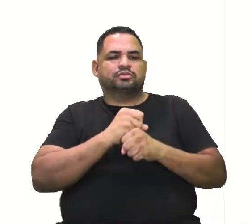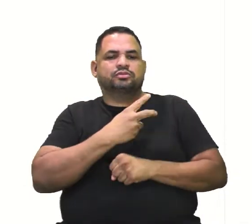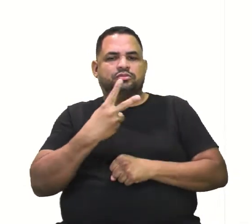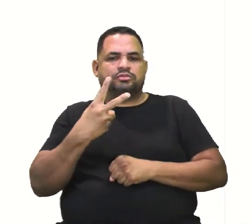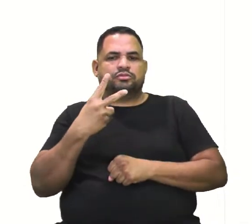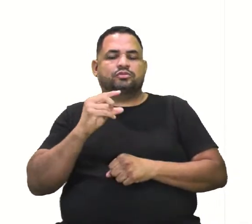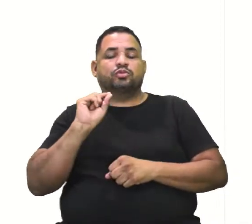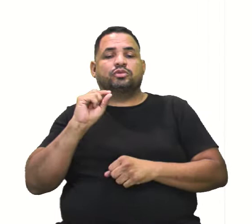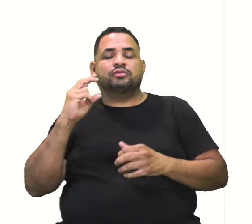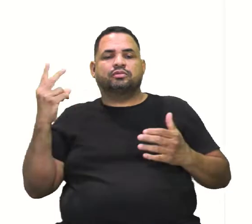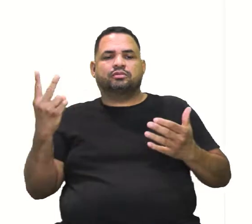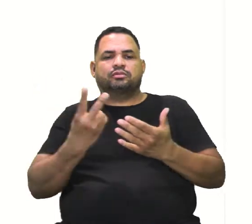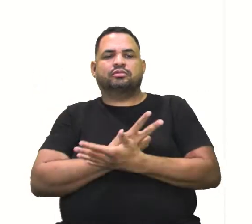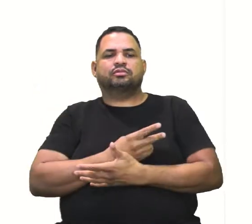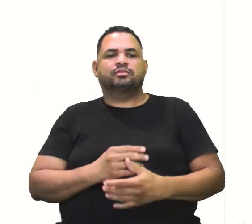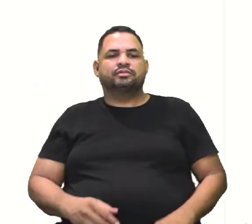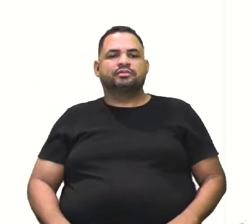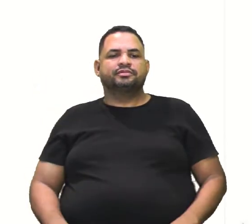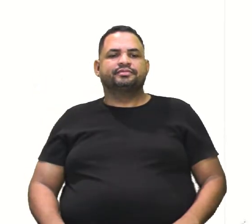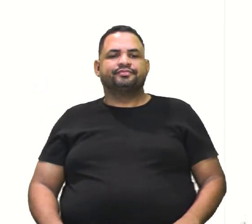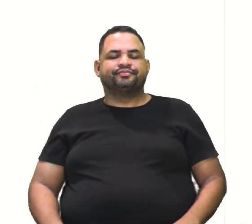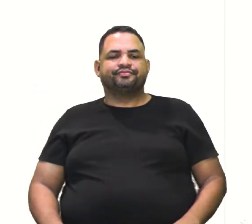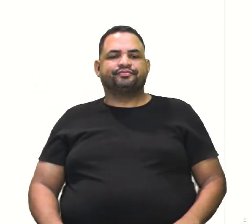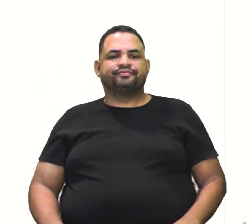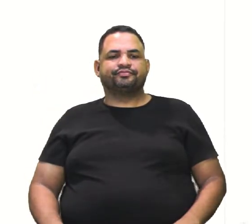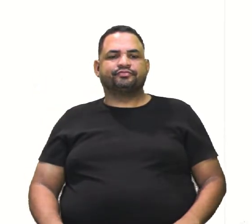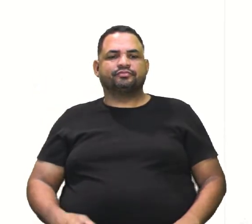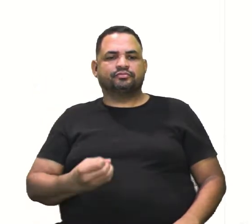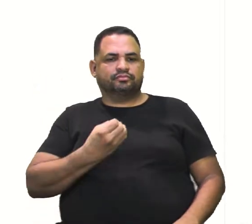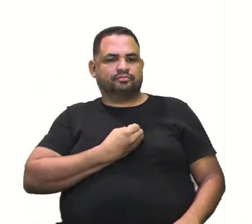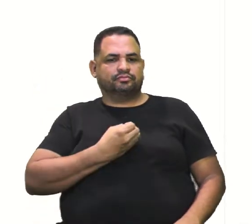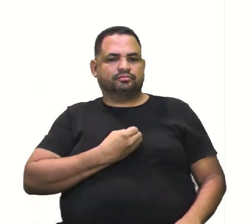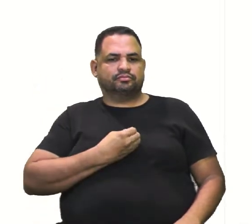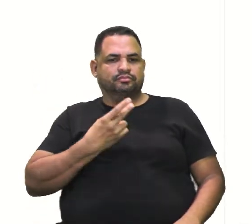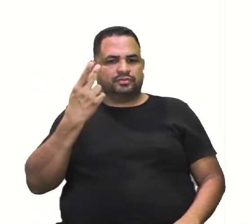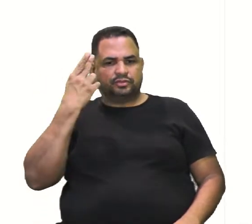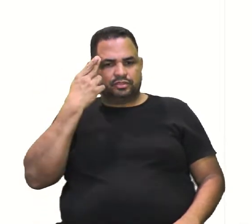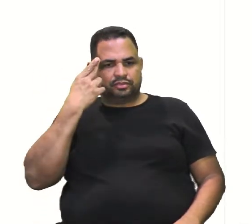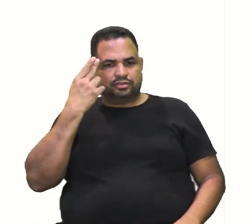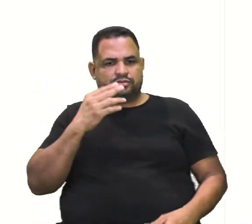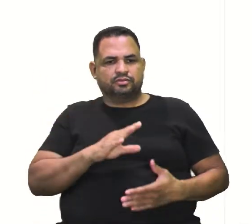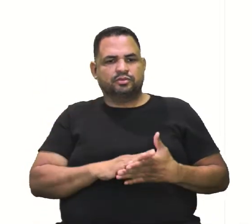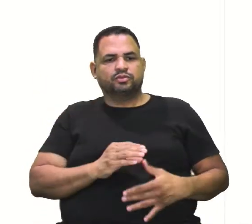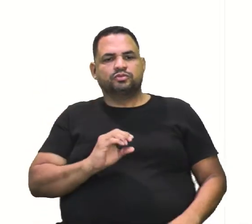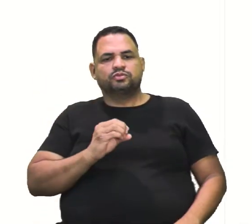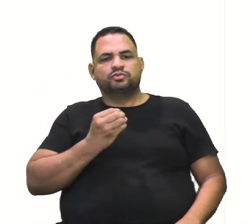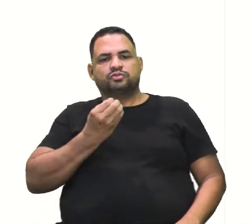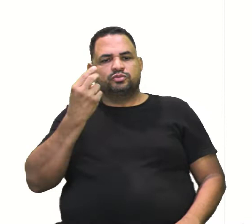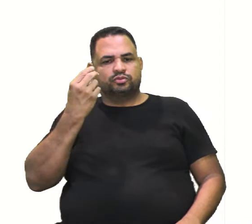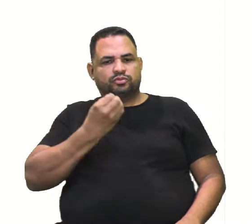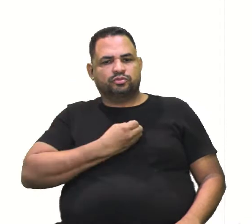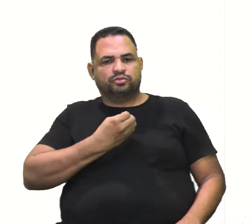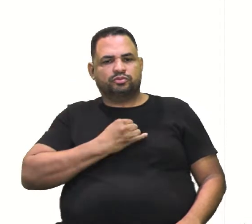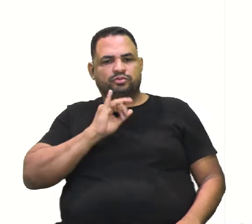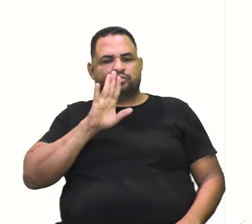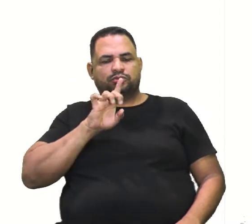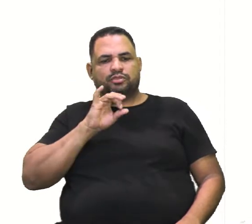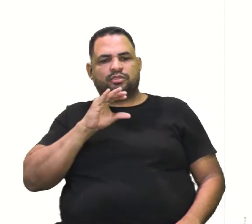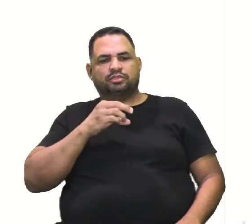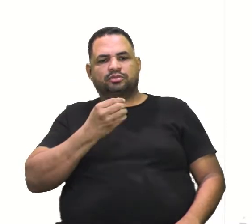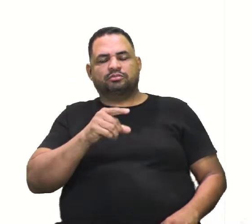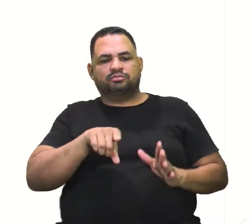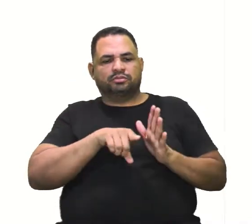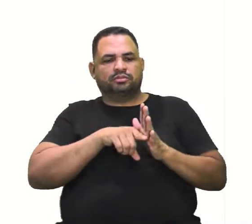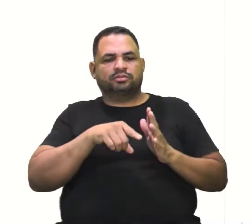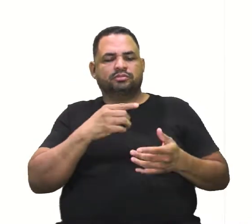inteiros. O que vai acontecer? Um número natural, um número inteiro, negativo ou zero? A gente não vai demorar muito, tá? Com